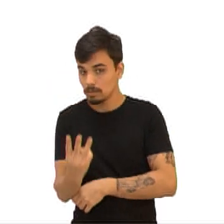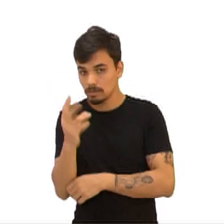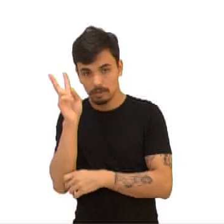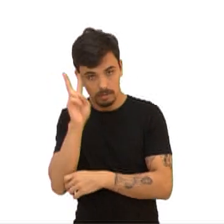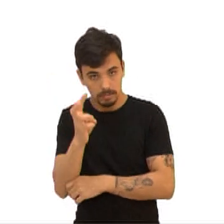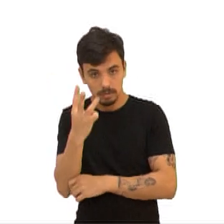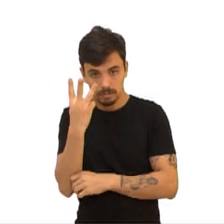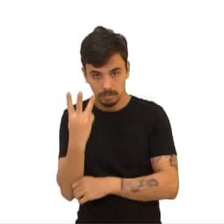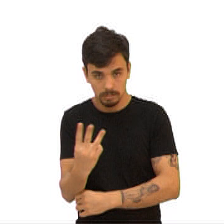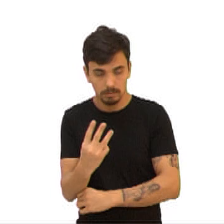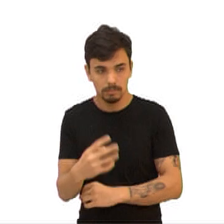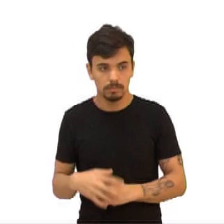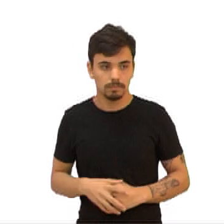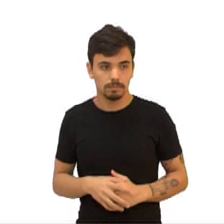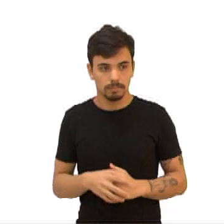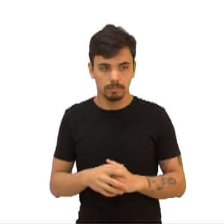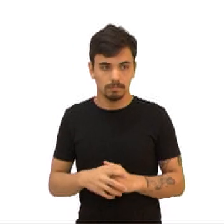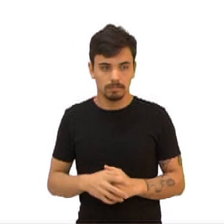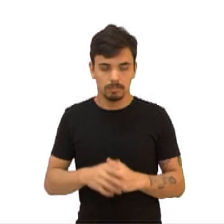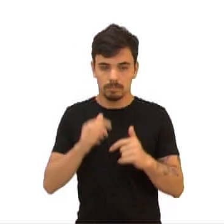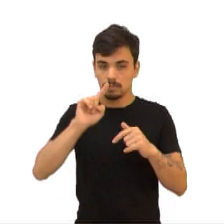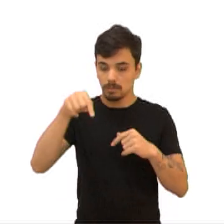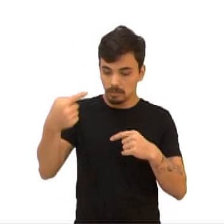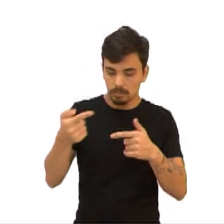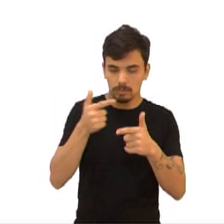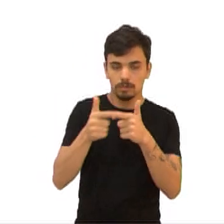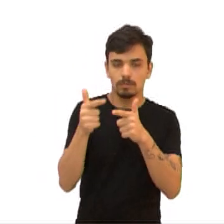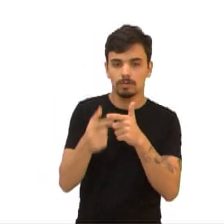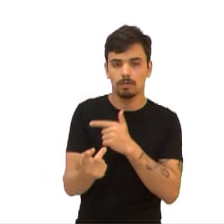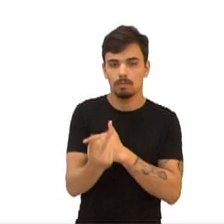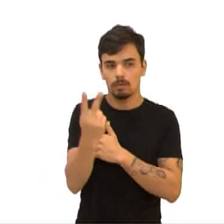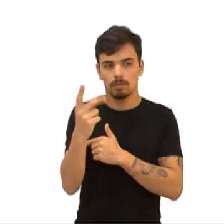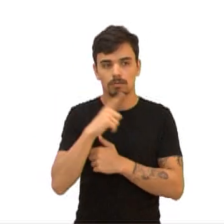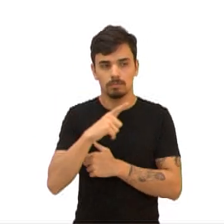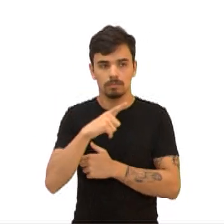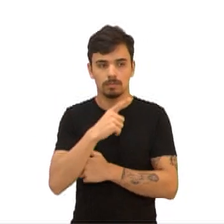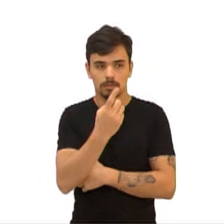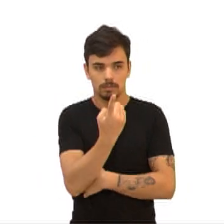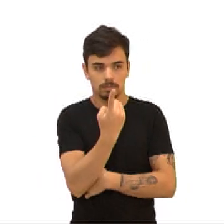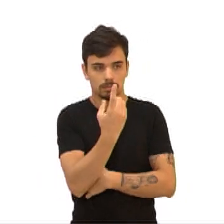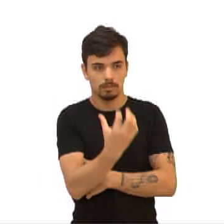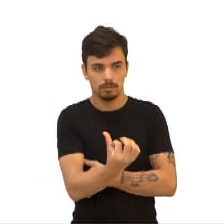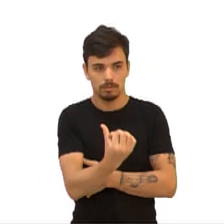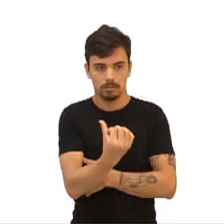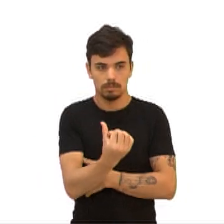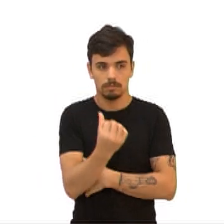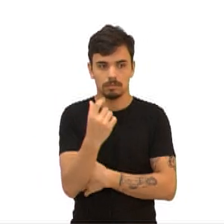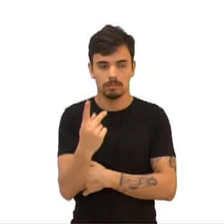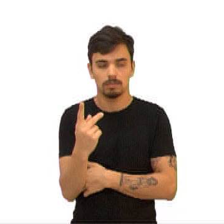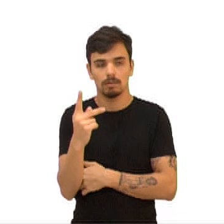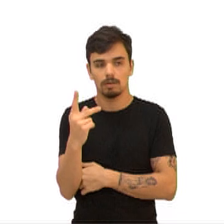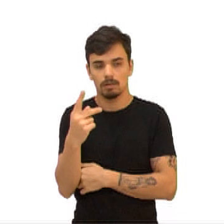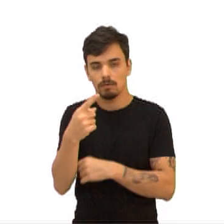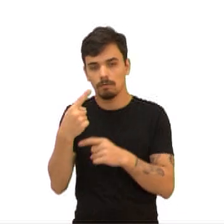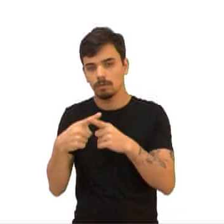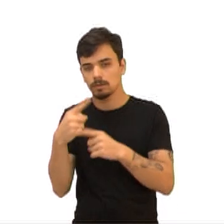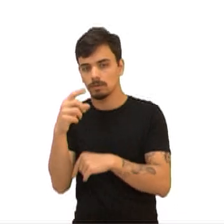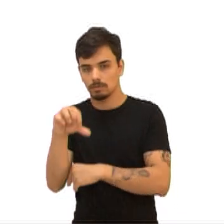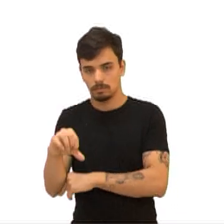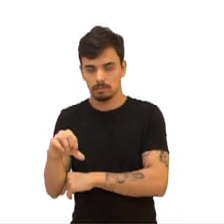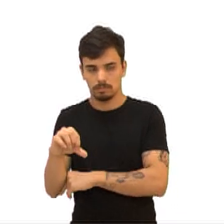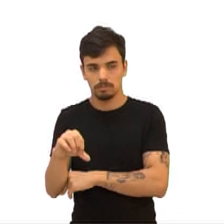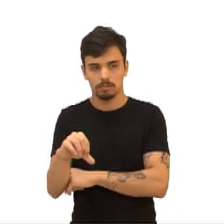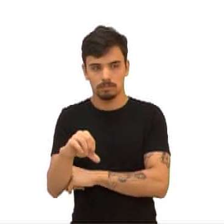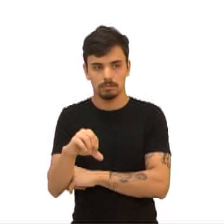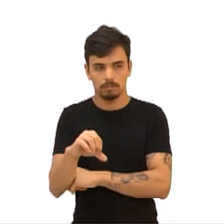3, e dividir por 2. E vou ter, então, 16 micro vezes 9, que vai dar